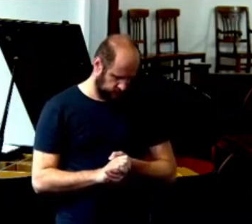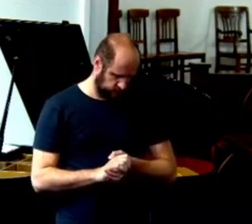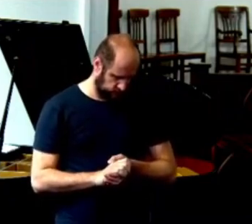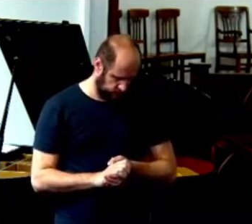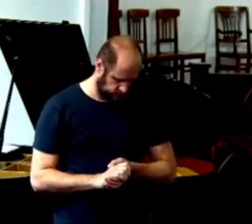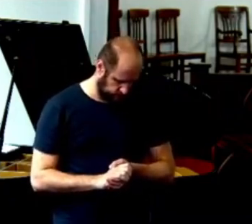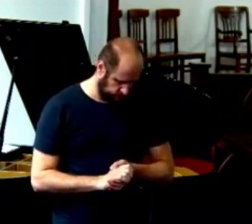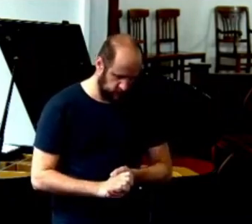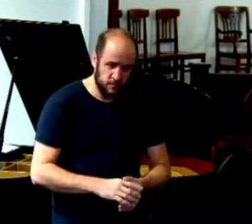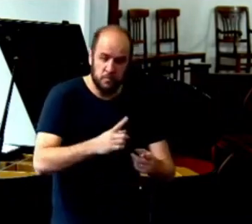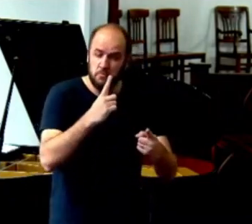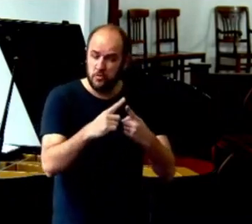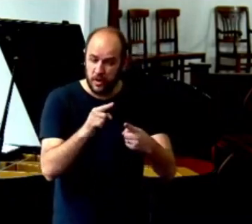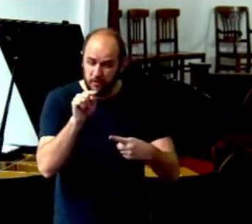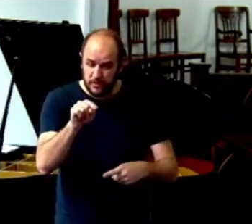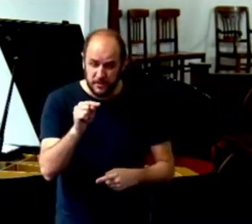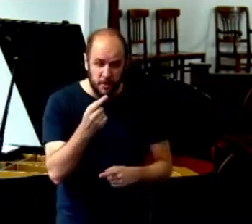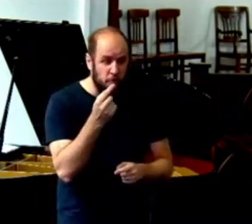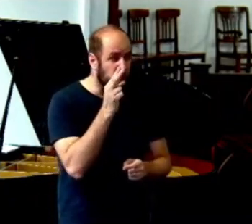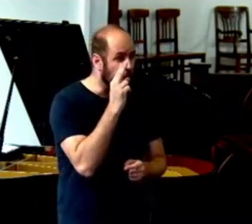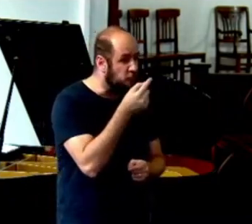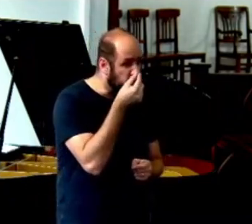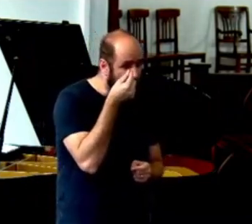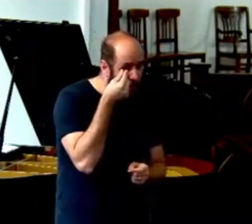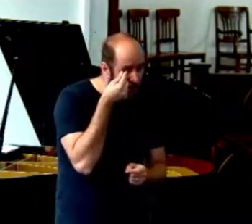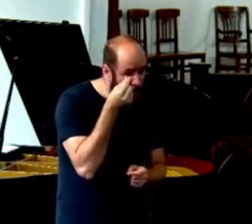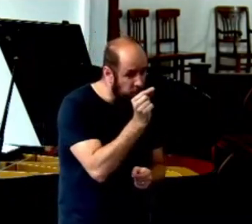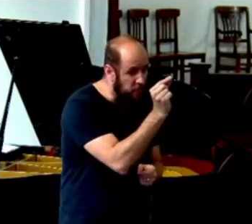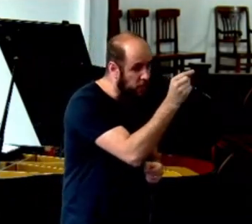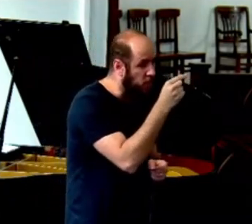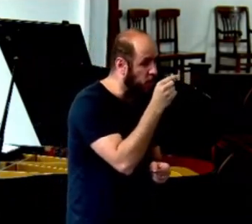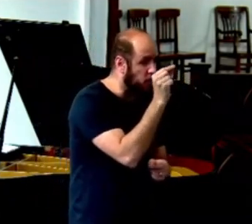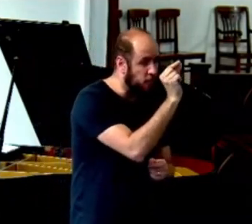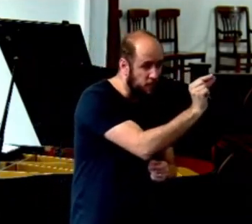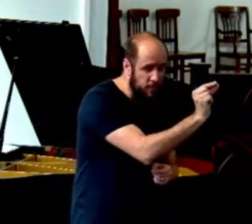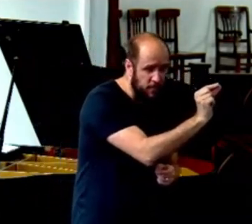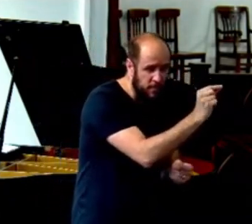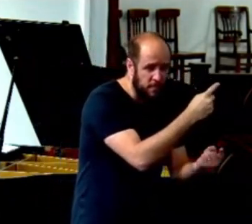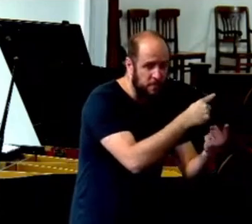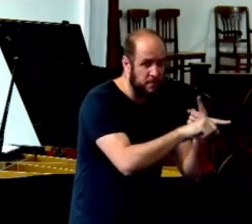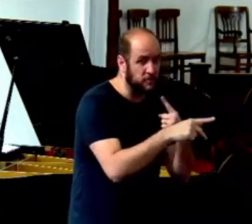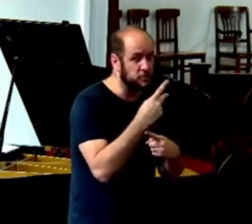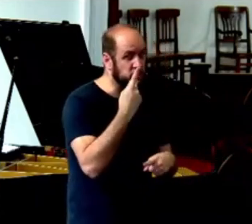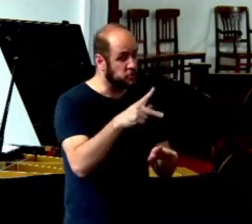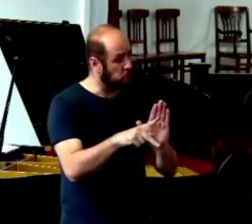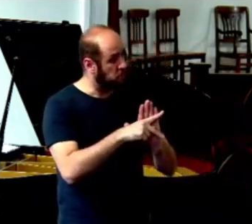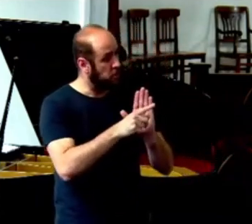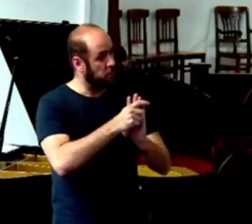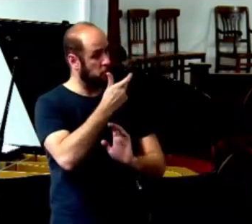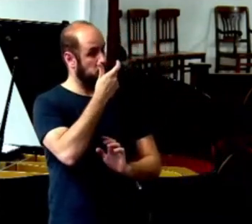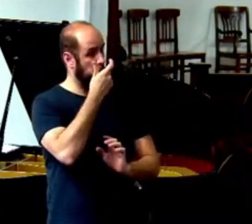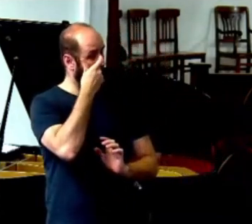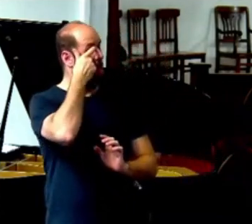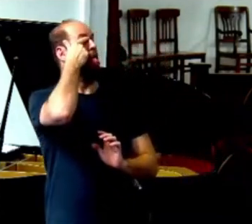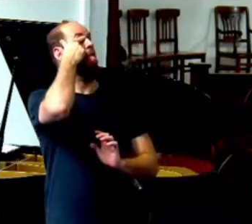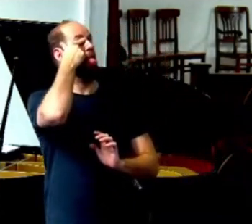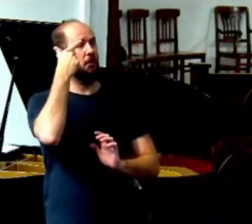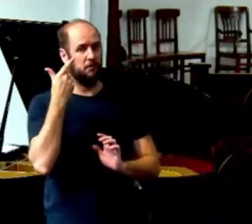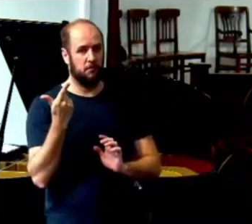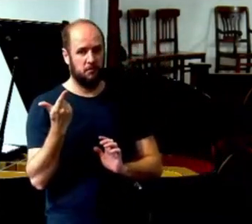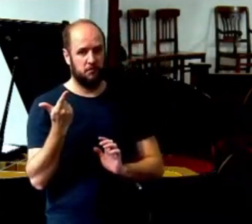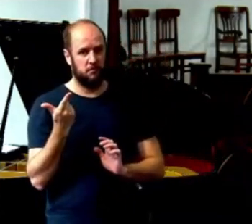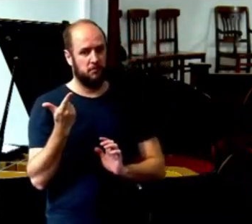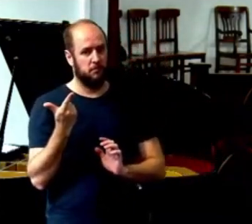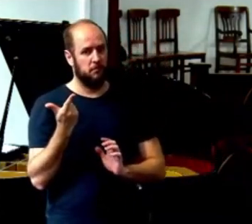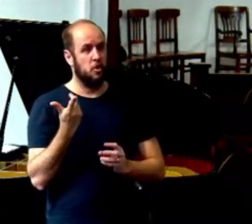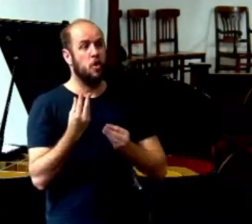Por que você vê o cisco no olho do seu irmão, mas não repara na trave que está no seu próprio?